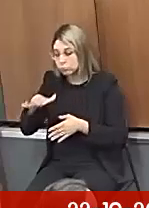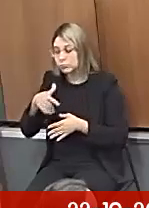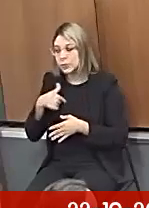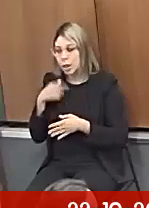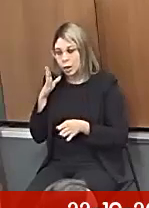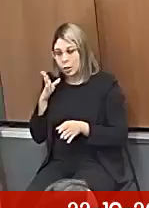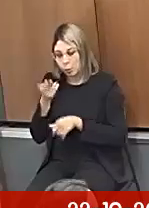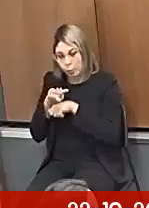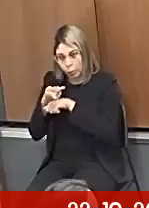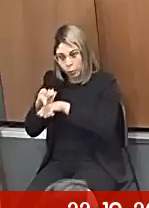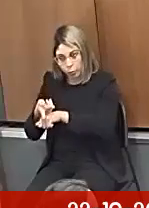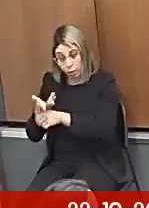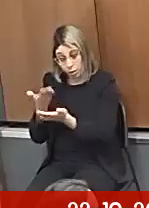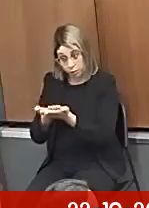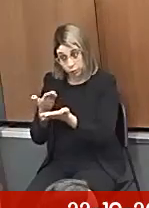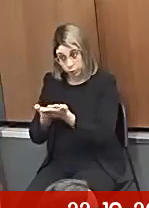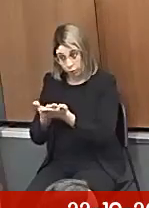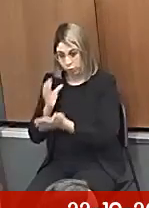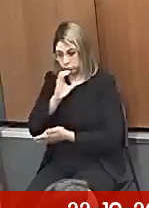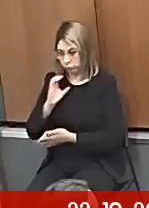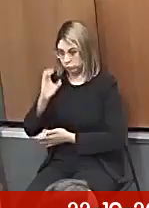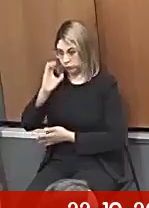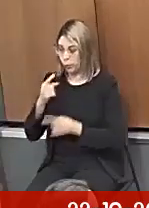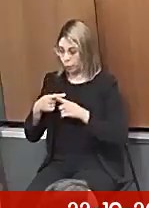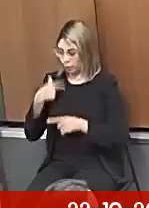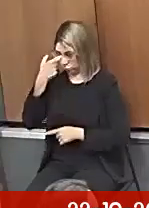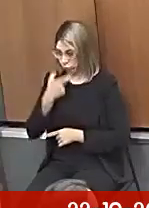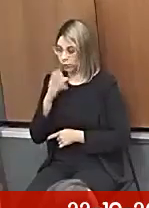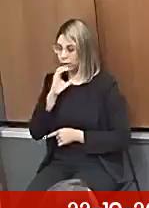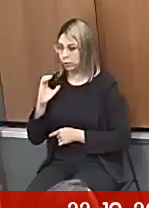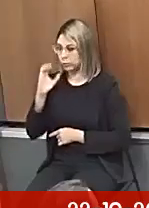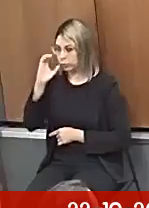procurei uma escola católica, e eu sou católico,